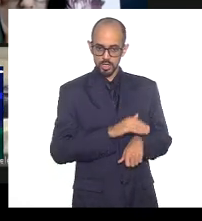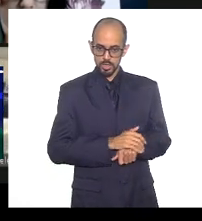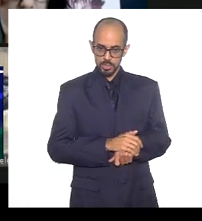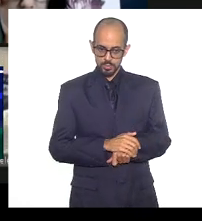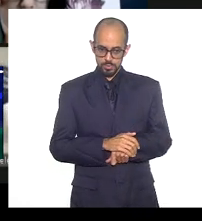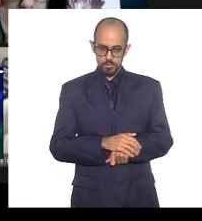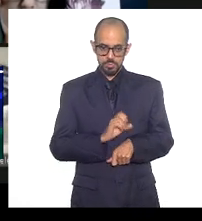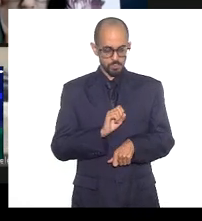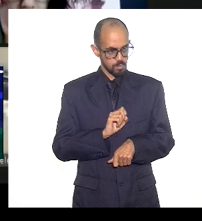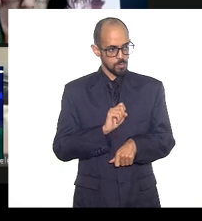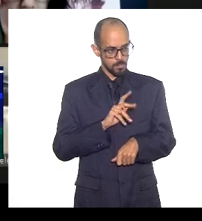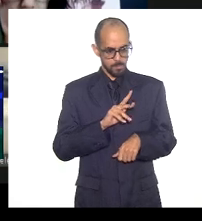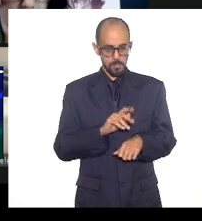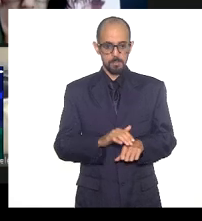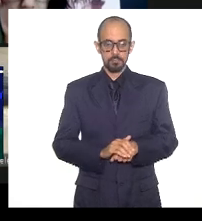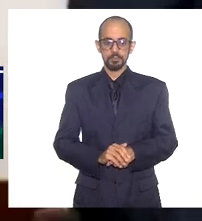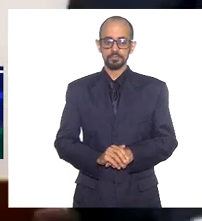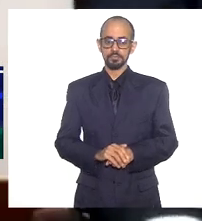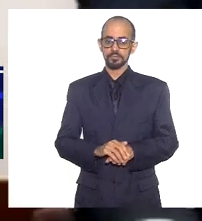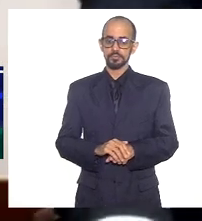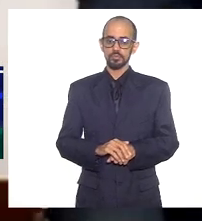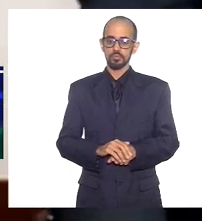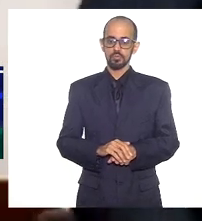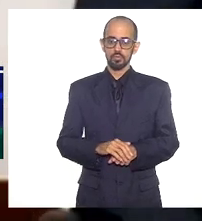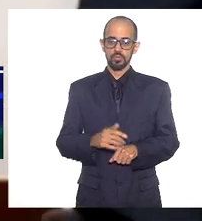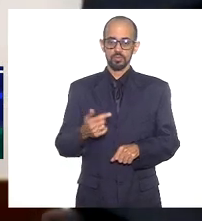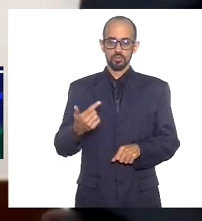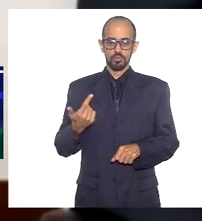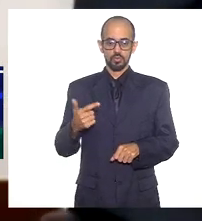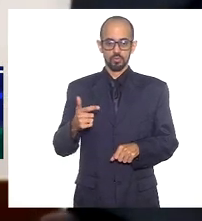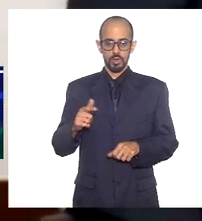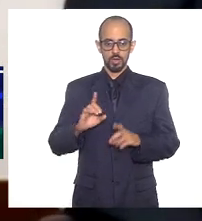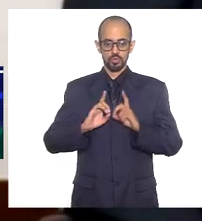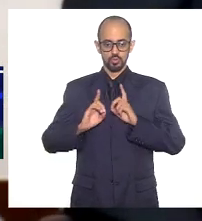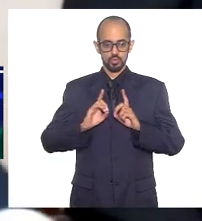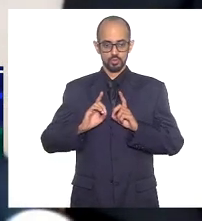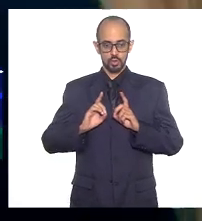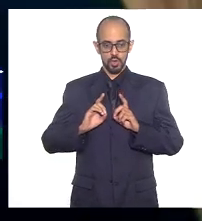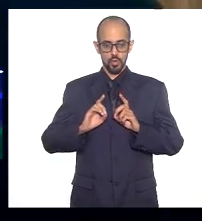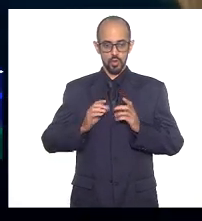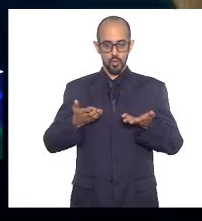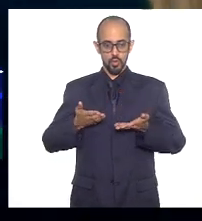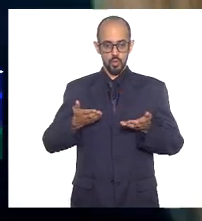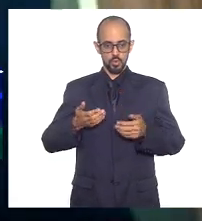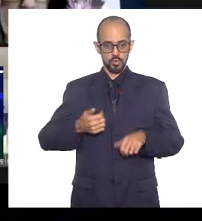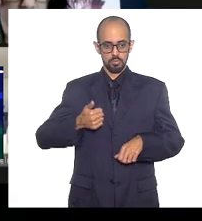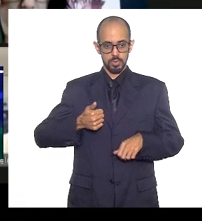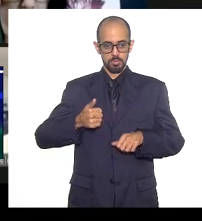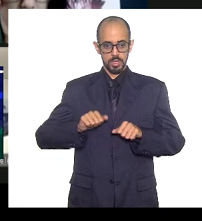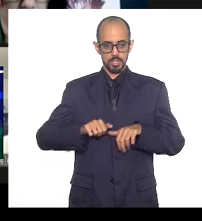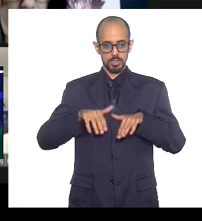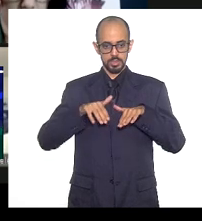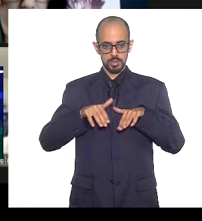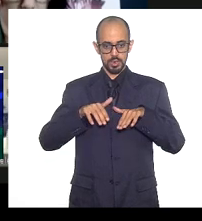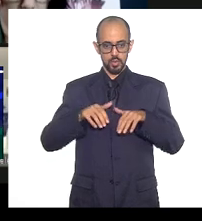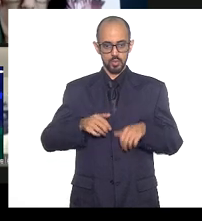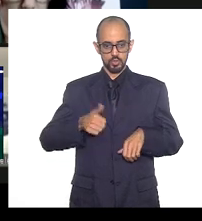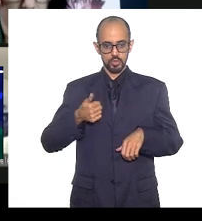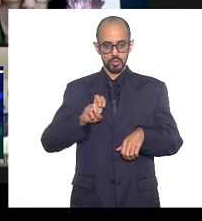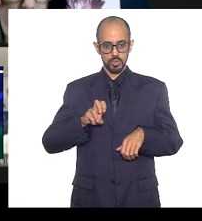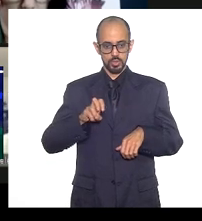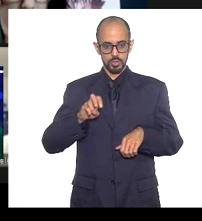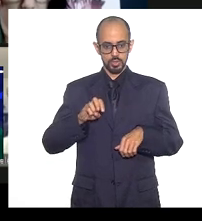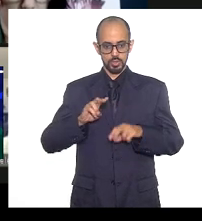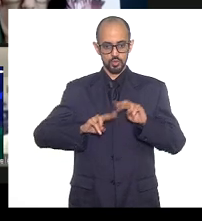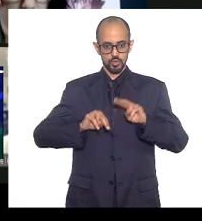ok nada mais a tratar na primeira sessão extraordinária do dia quinze de junho a mesma está